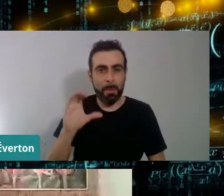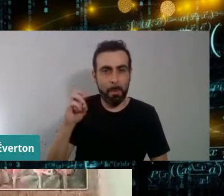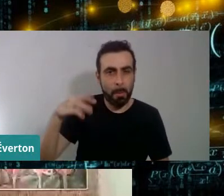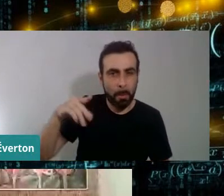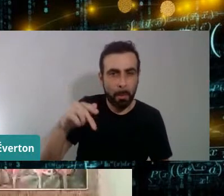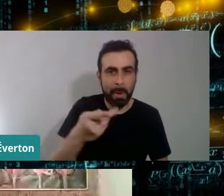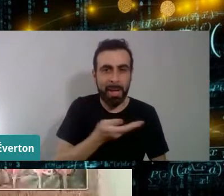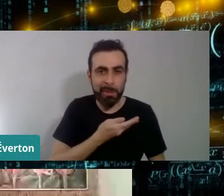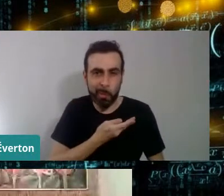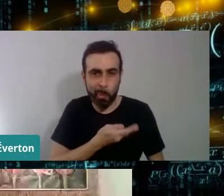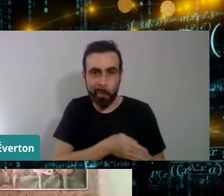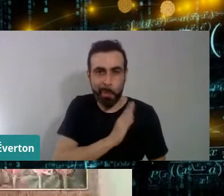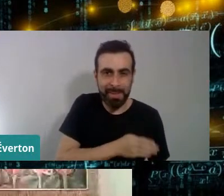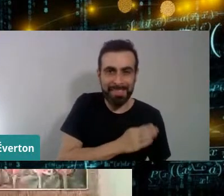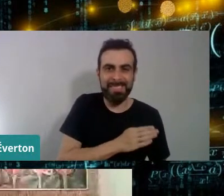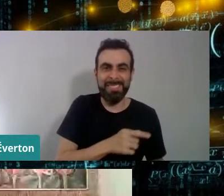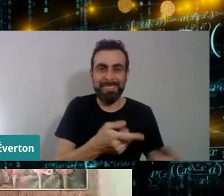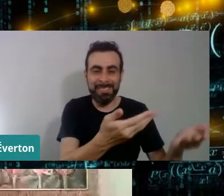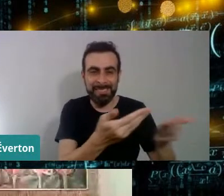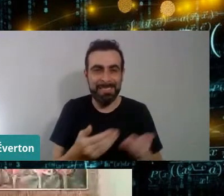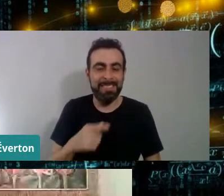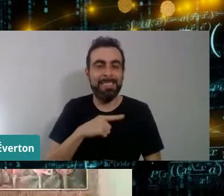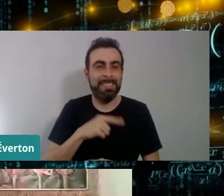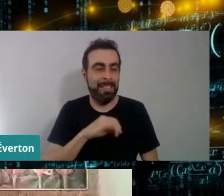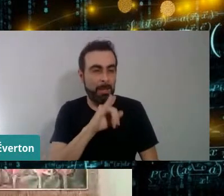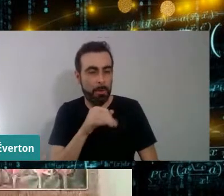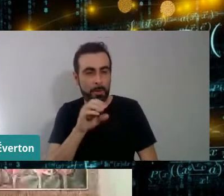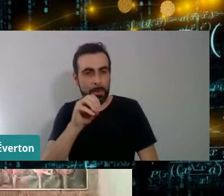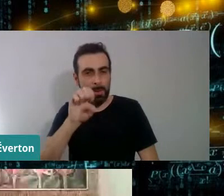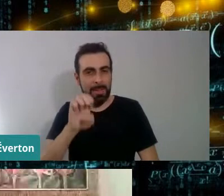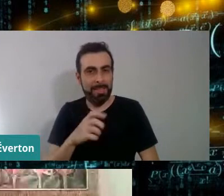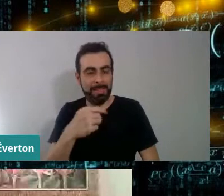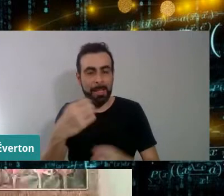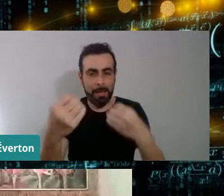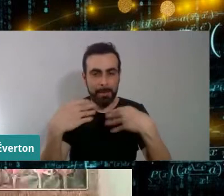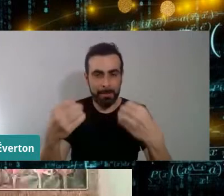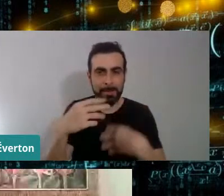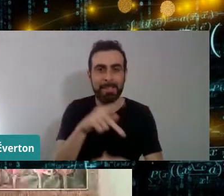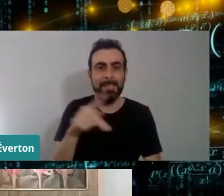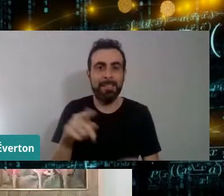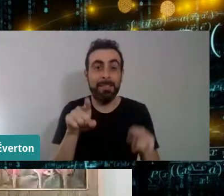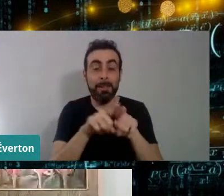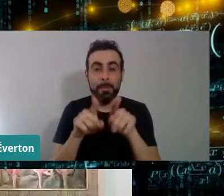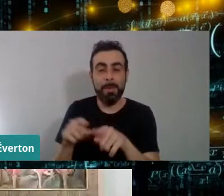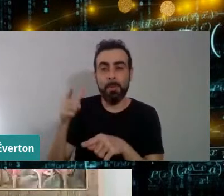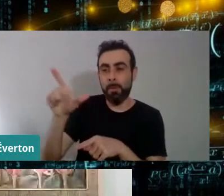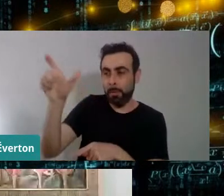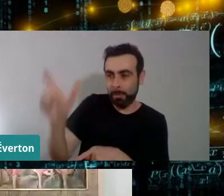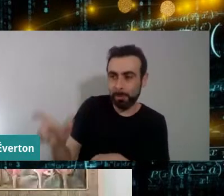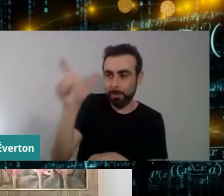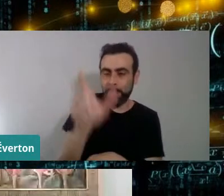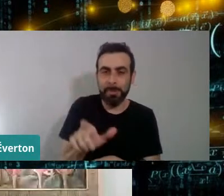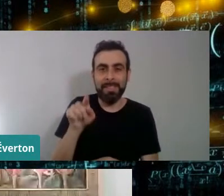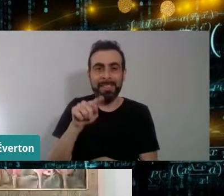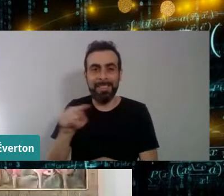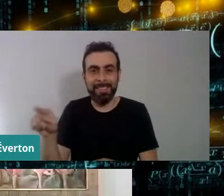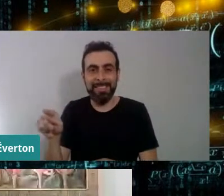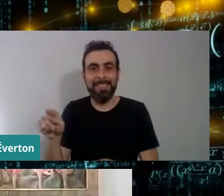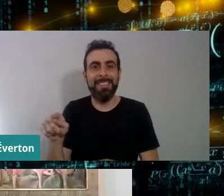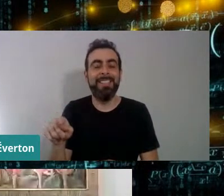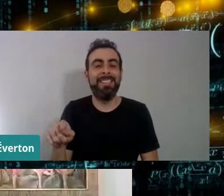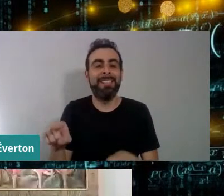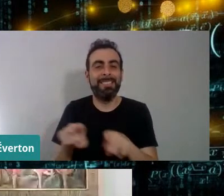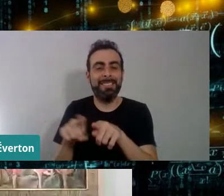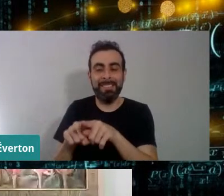Zé Carlos, né? Foi meu professor, daí tenho a honra, o prazer também de estar vendo aqui o